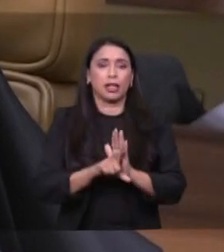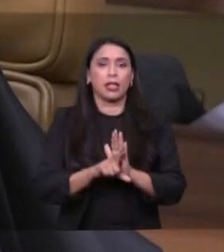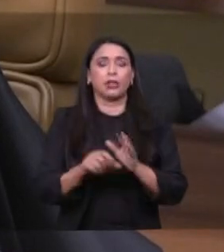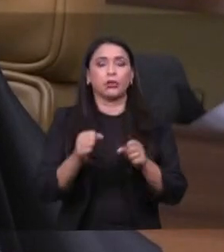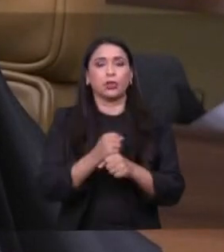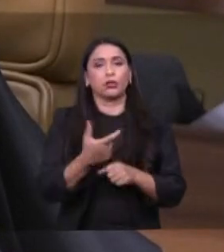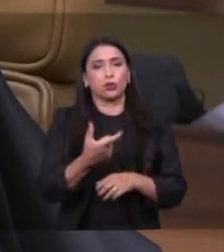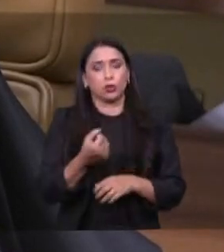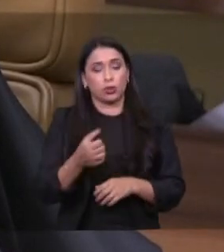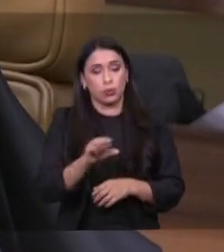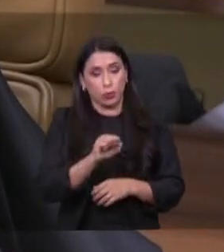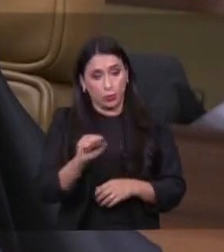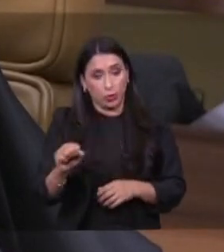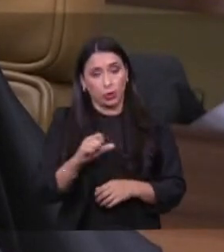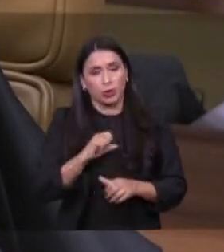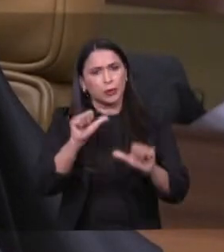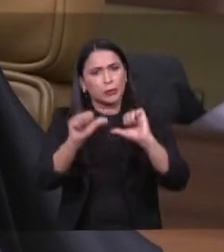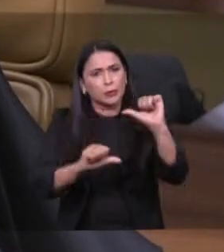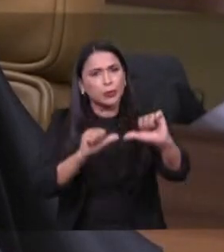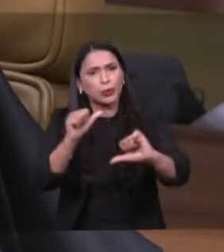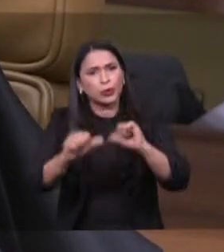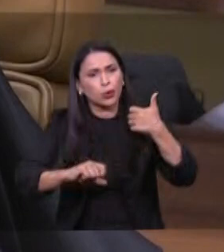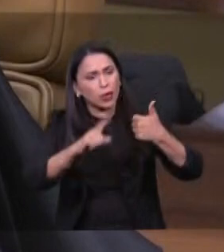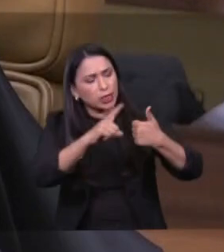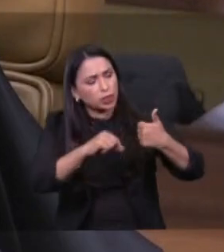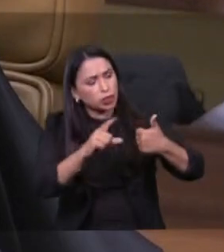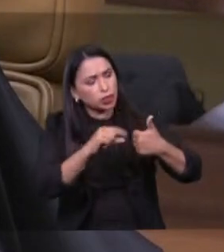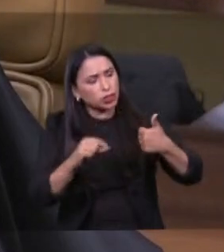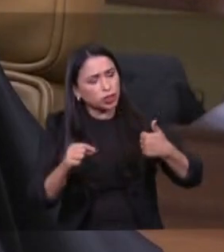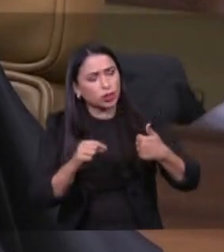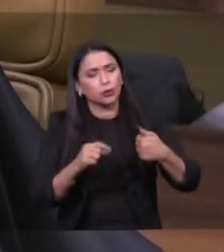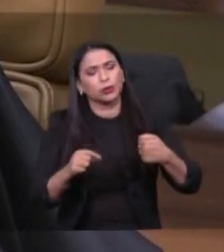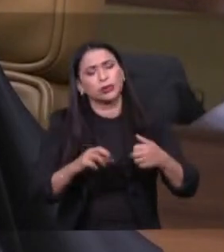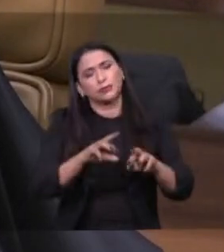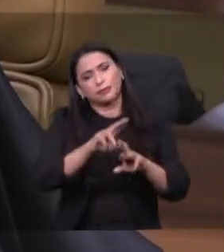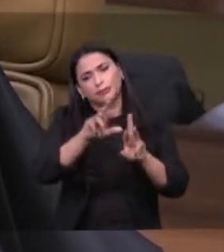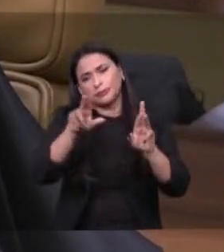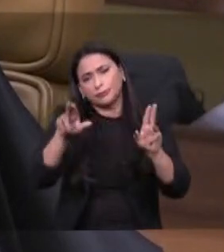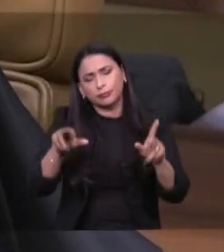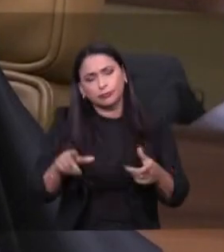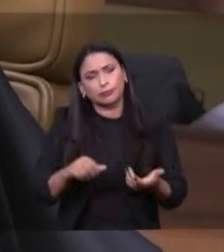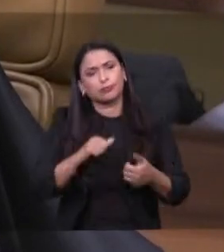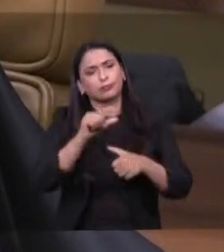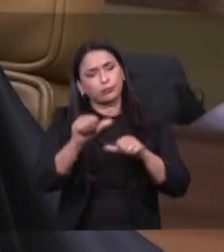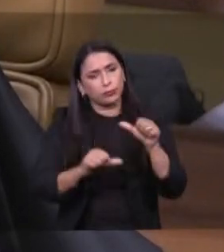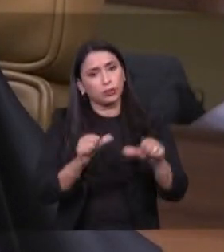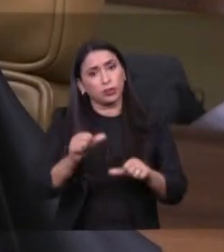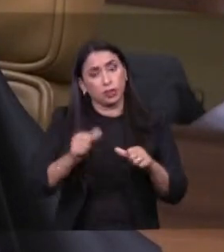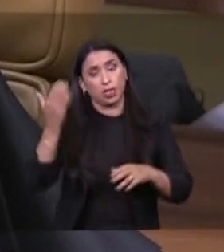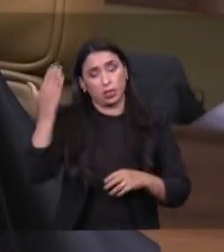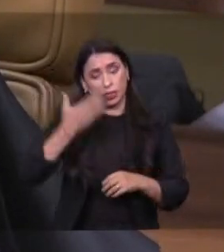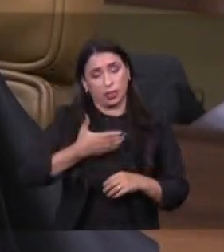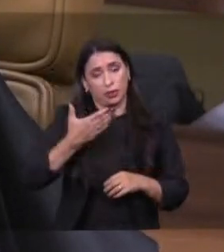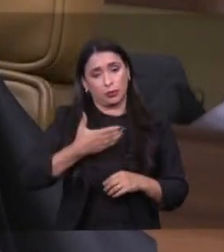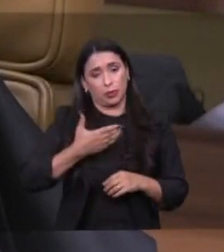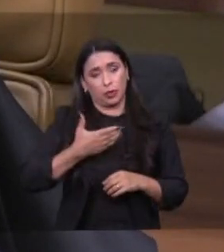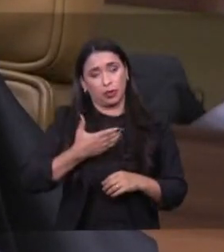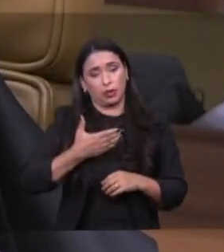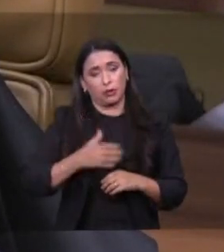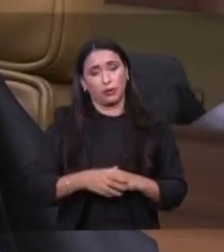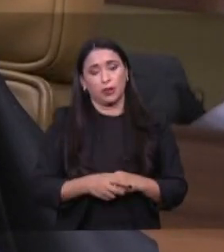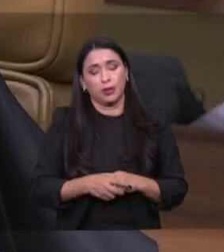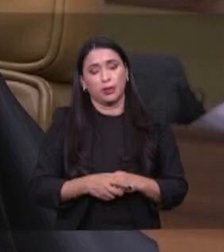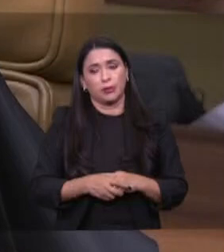11.690/2008, a qual alterou diversos dispositivos do Código de Processo Penal relativos à prova.